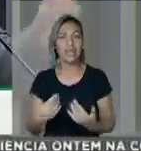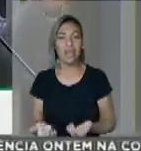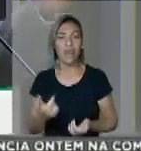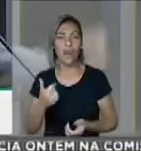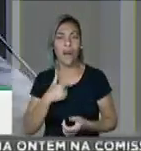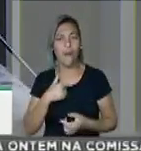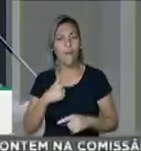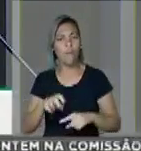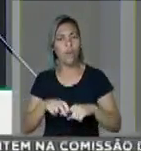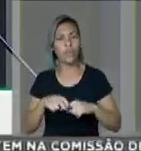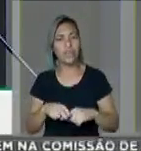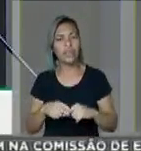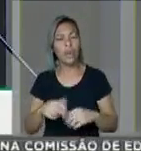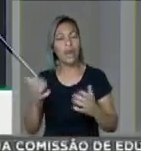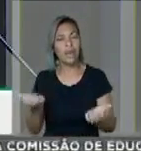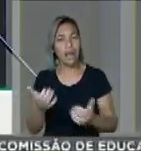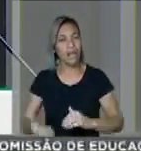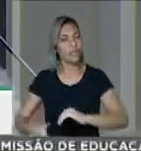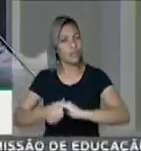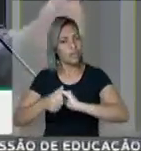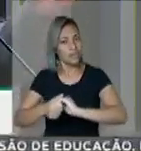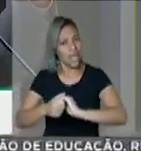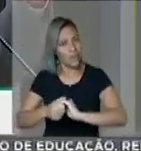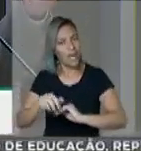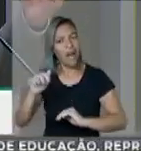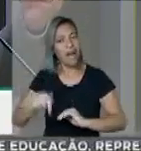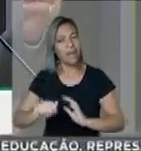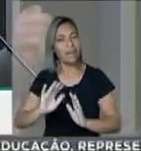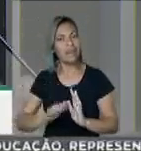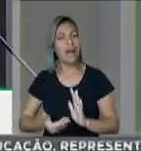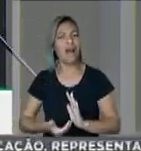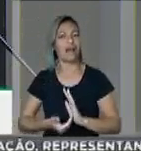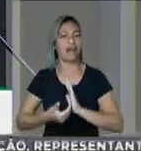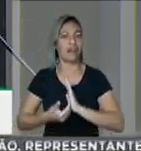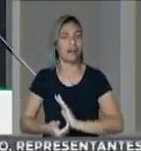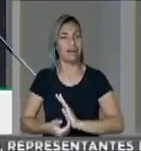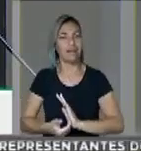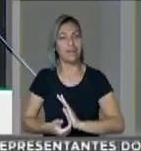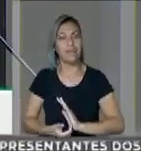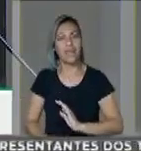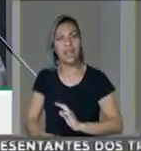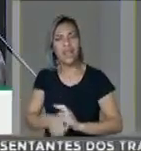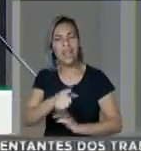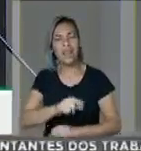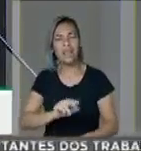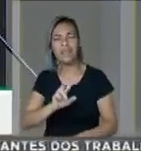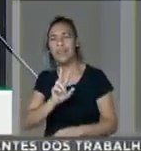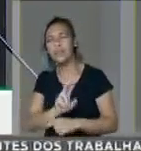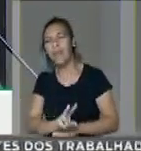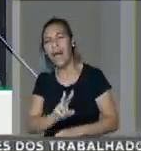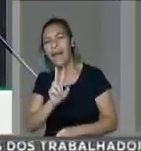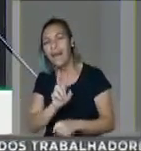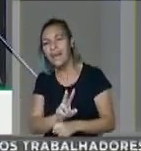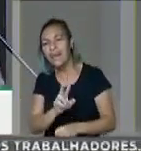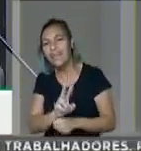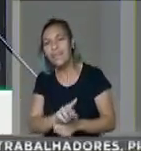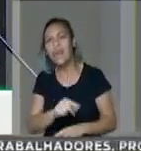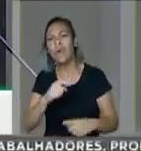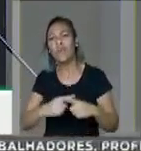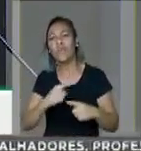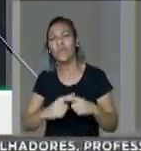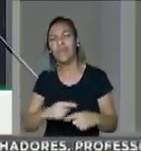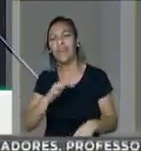quero saudar esta Câmara, quero dizer da minha esperança de que parte da